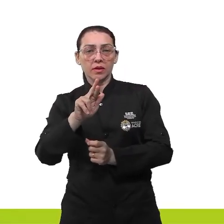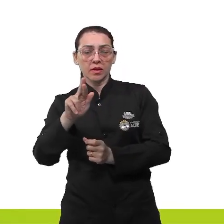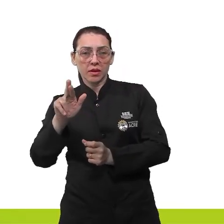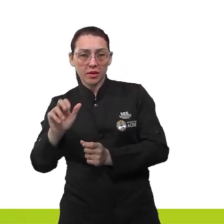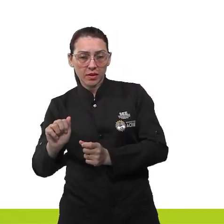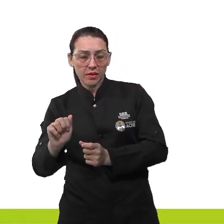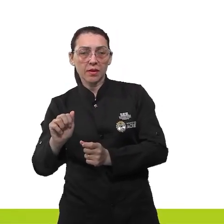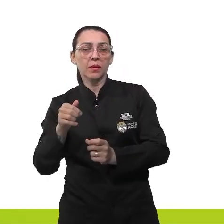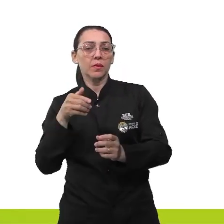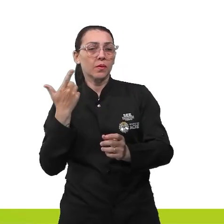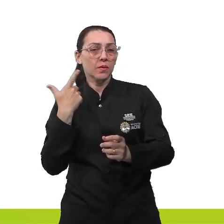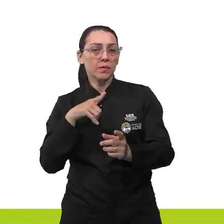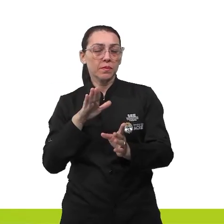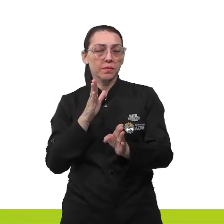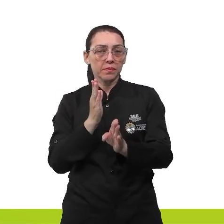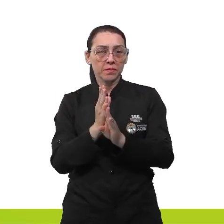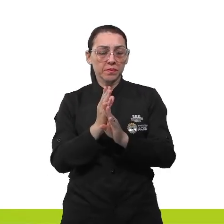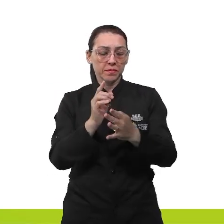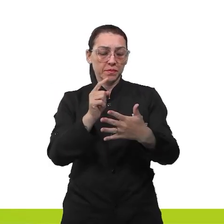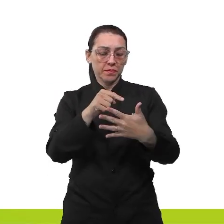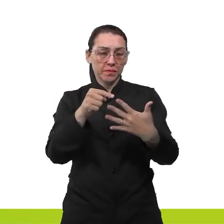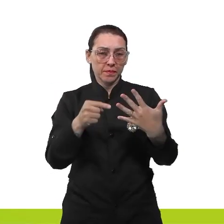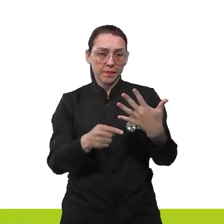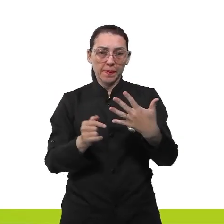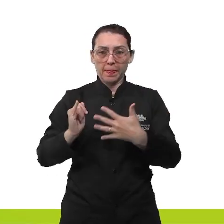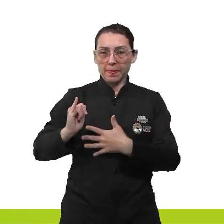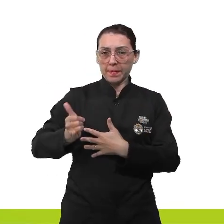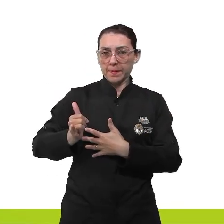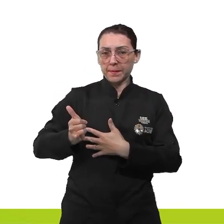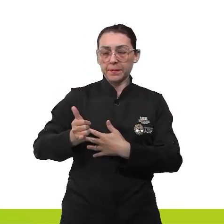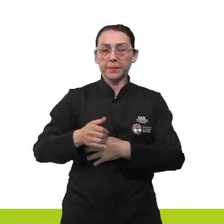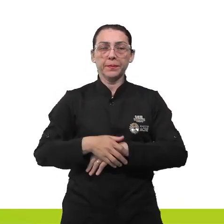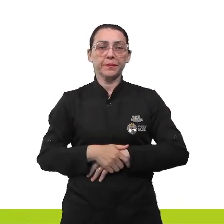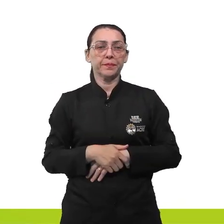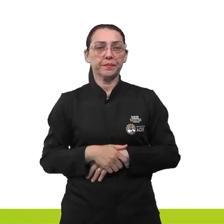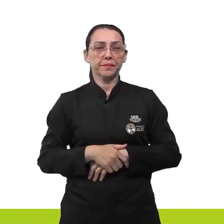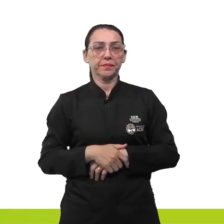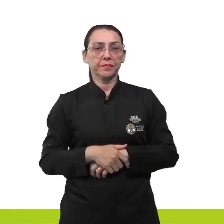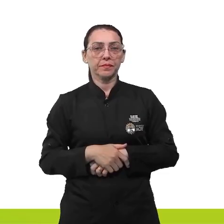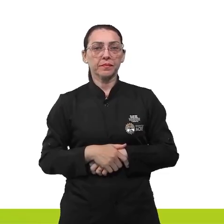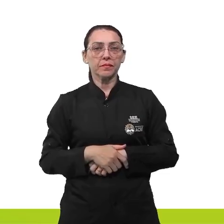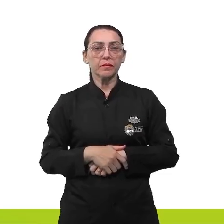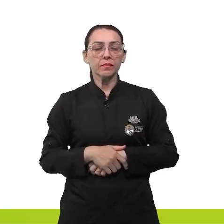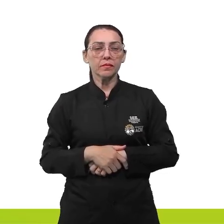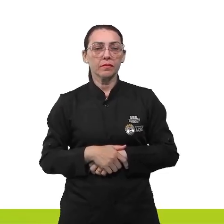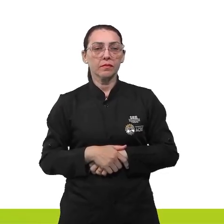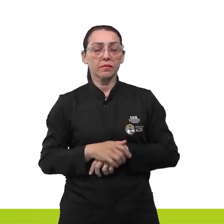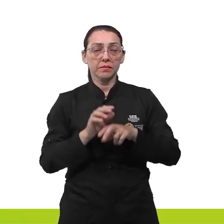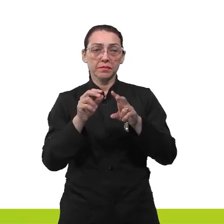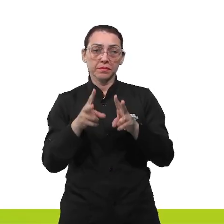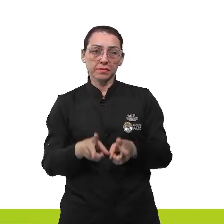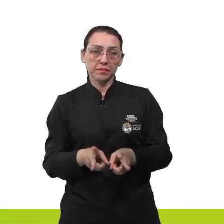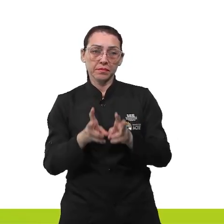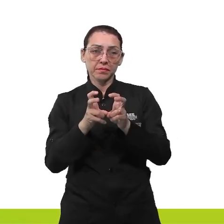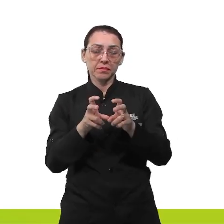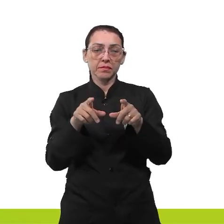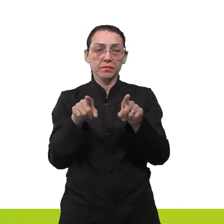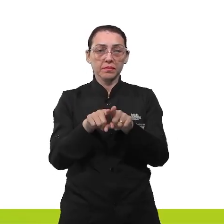Então, eu consigo identificar aí os elementos da narrativa. Então, e nós podemos perceber